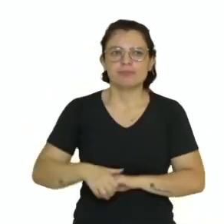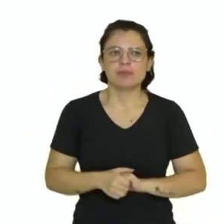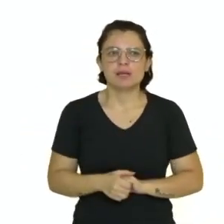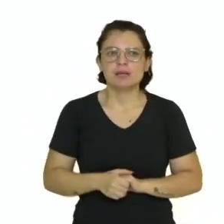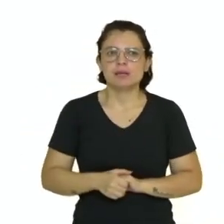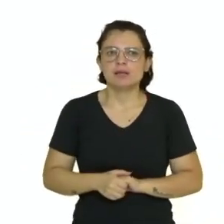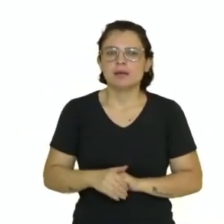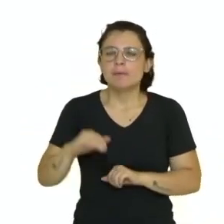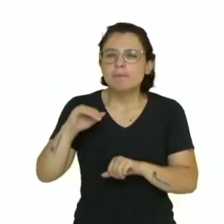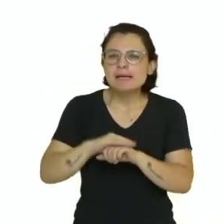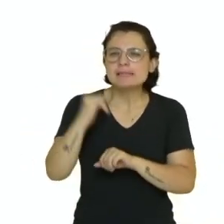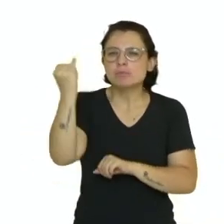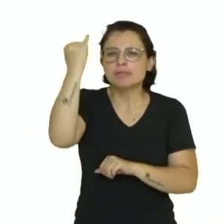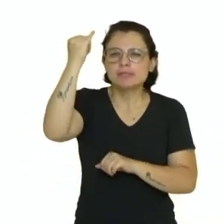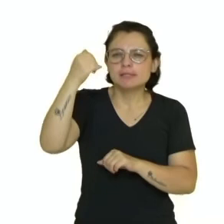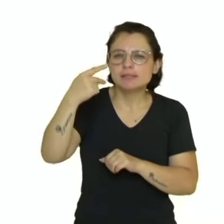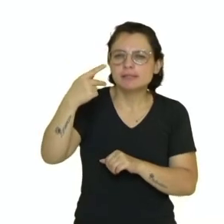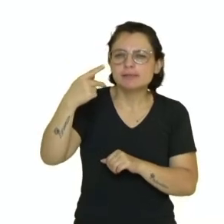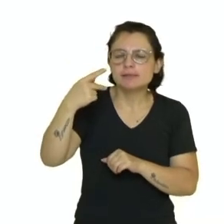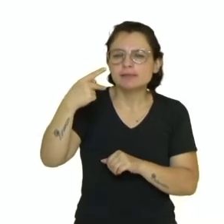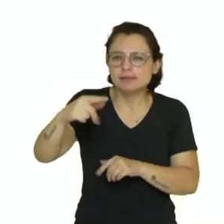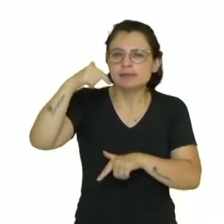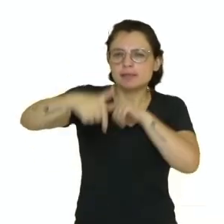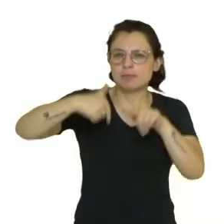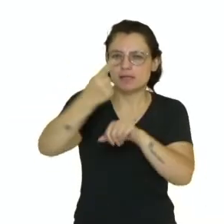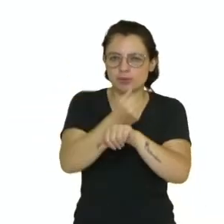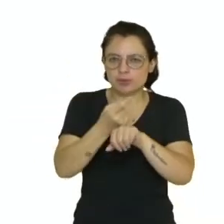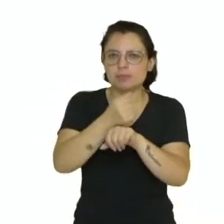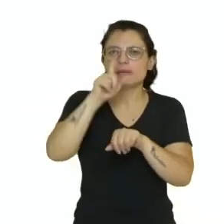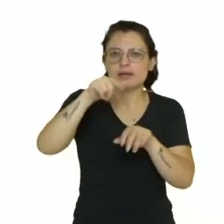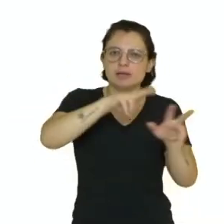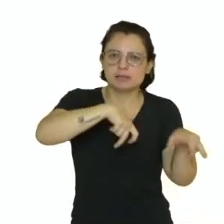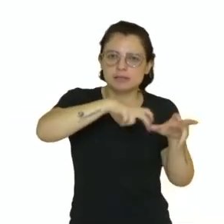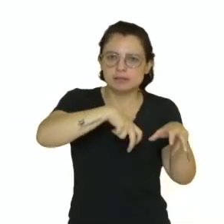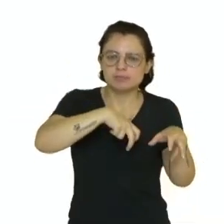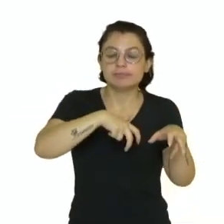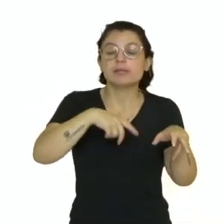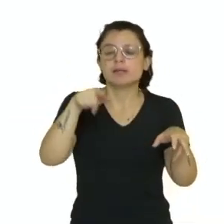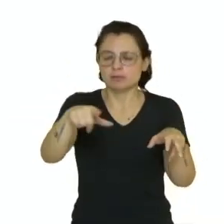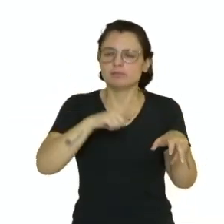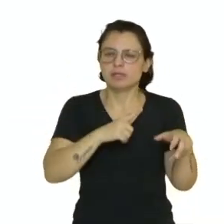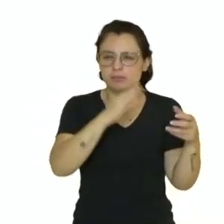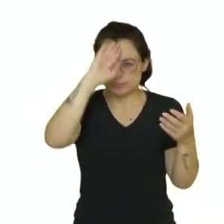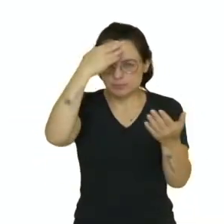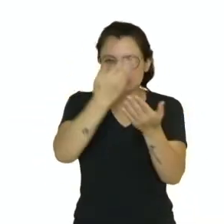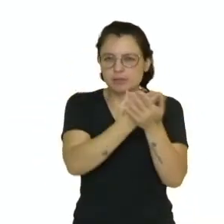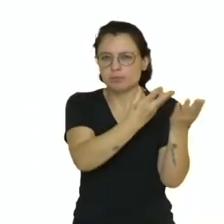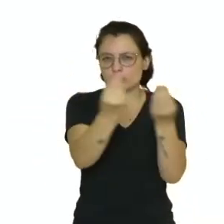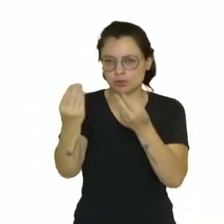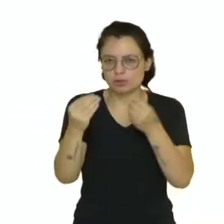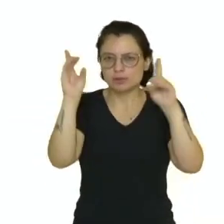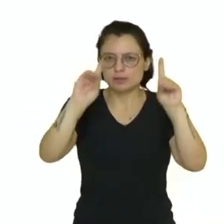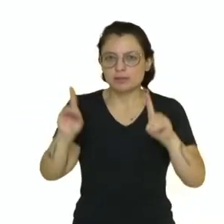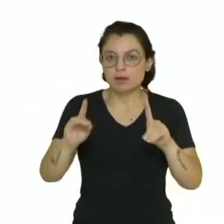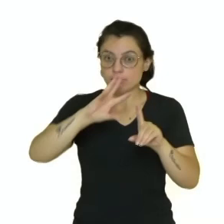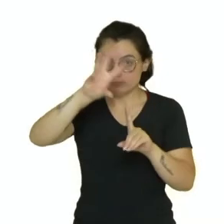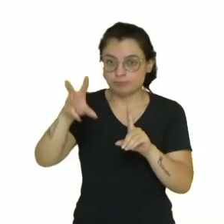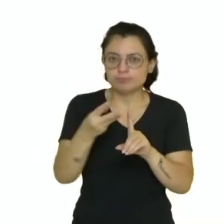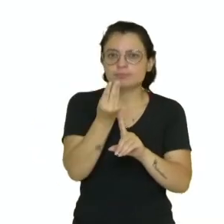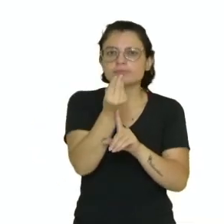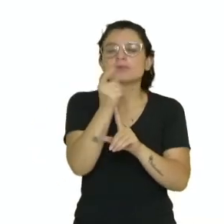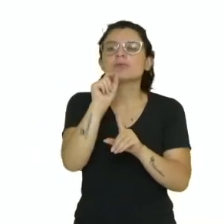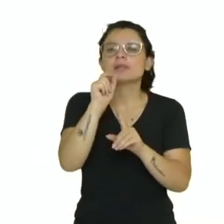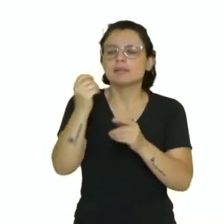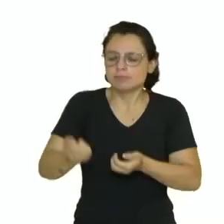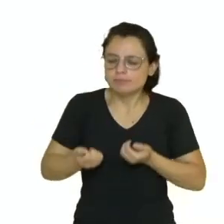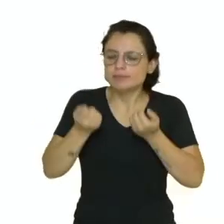principal atividade econômica foi a agricultura. Eles eram politeístas. A arte tinha como papel, então,